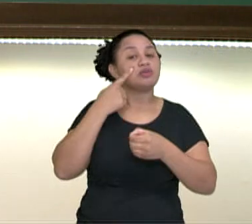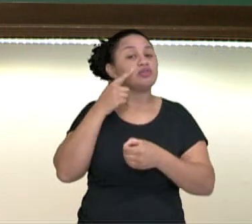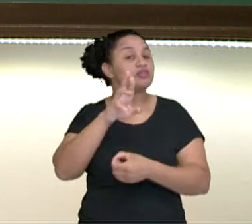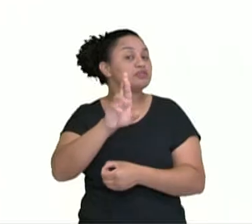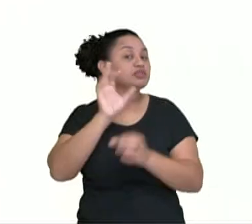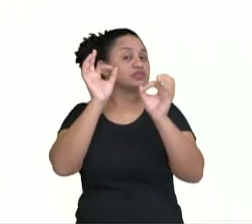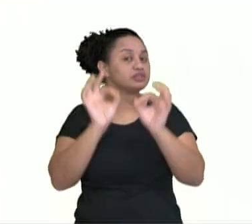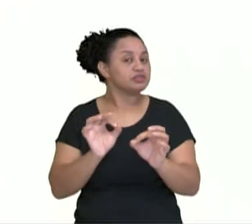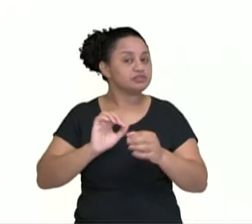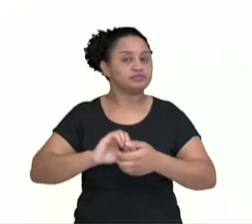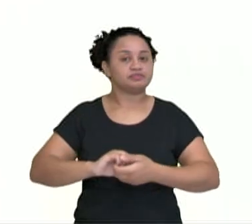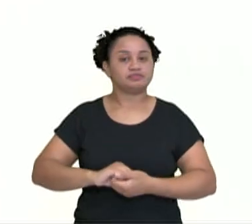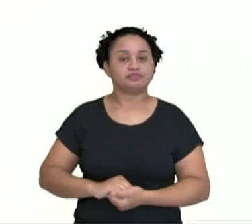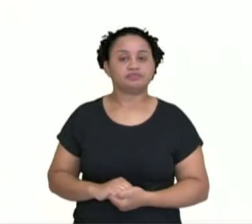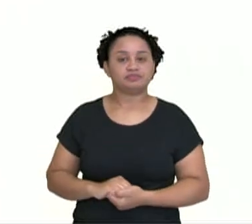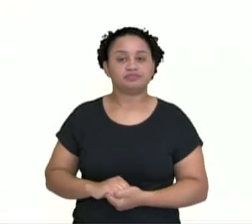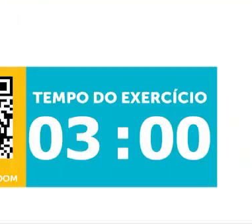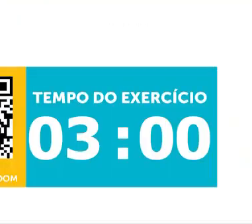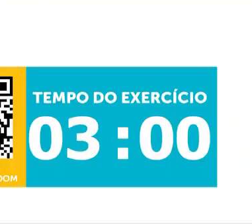resposta correta.